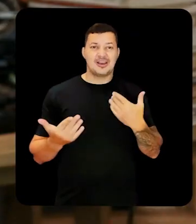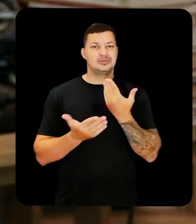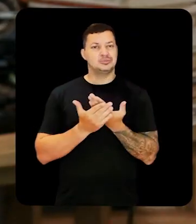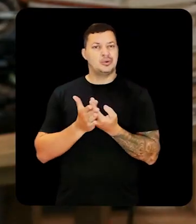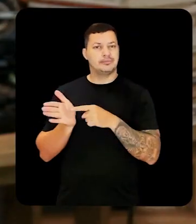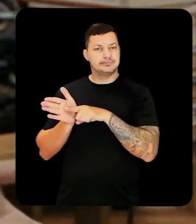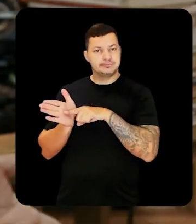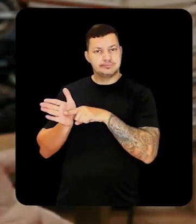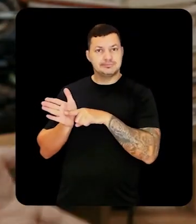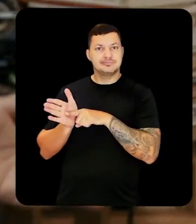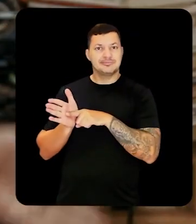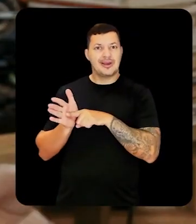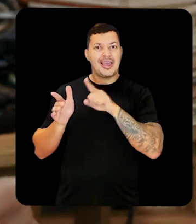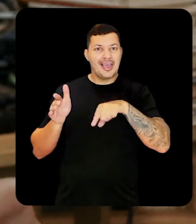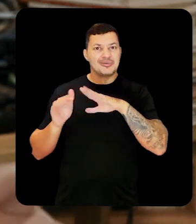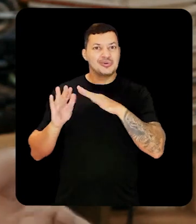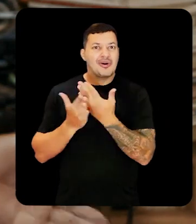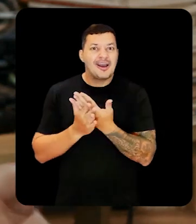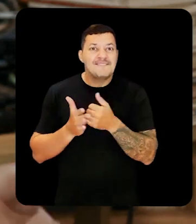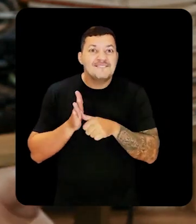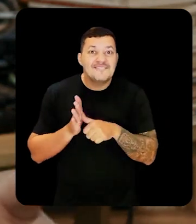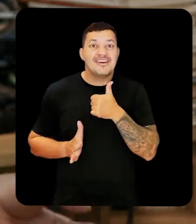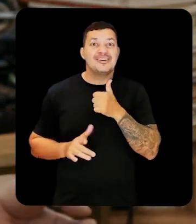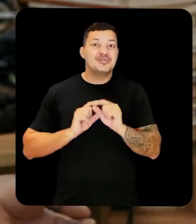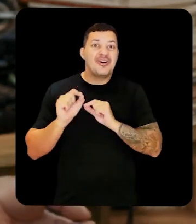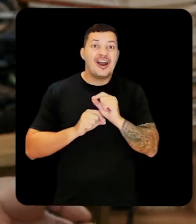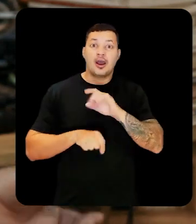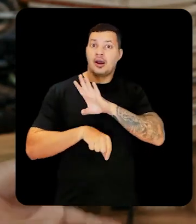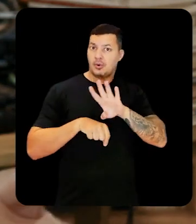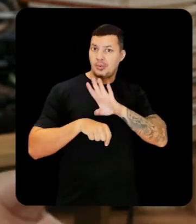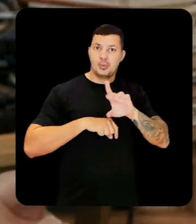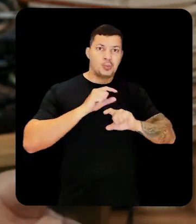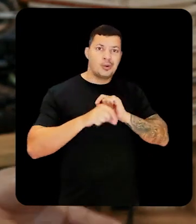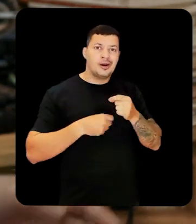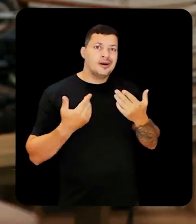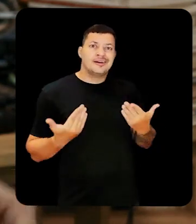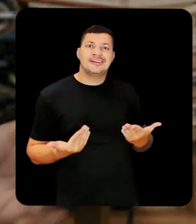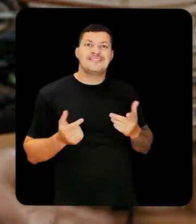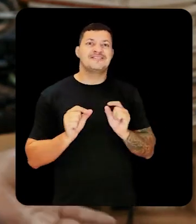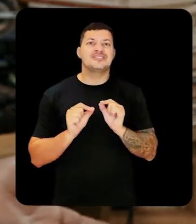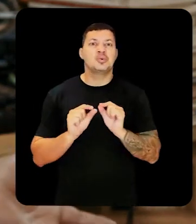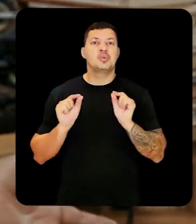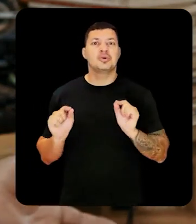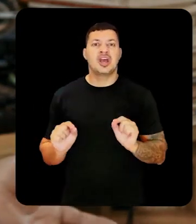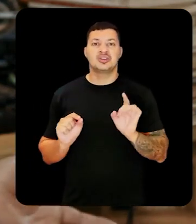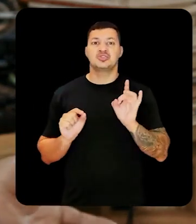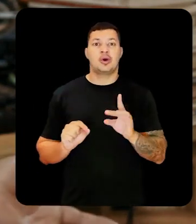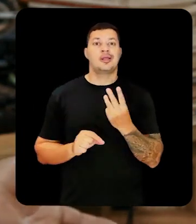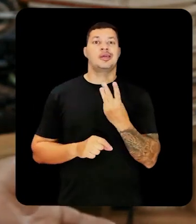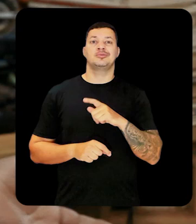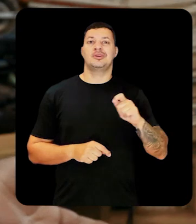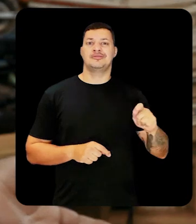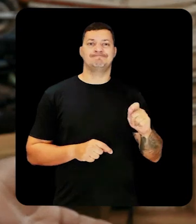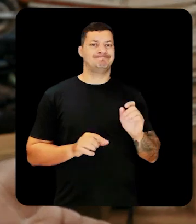sistemático, né? Era uma escola. Era a primeira vez em que a gente tinha um curso que não se fazia basicamente